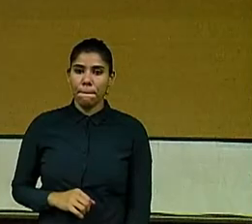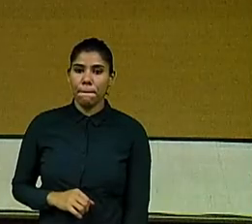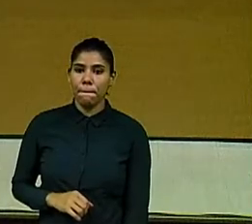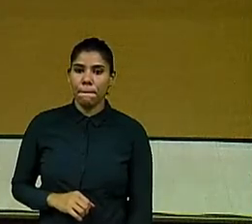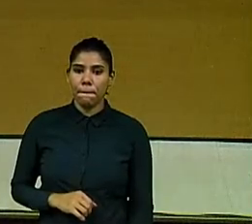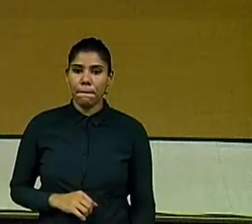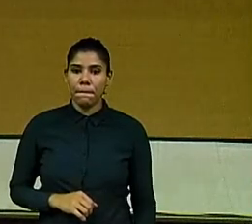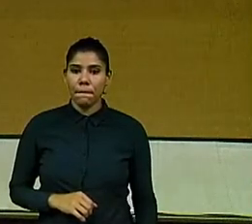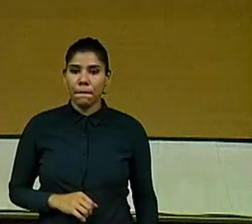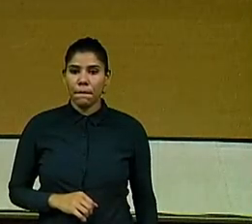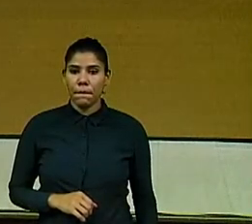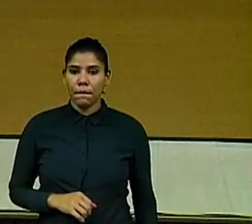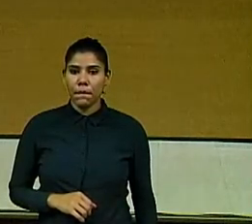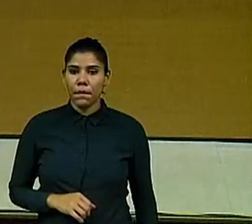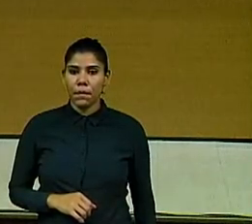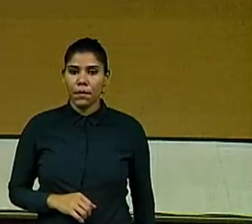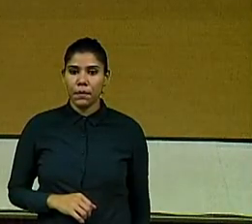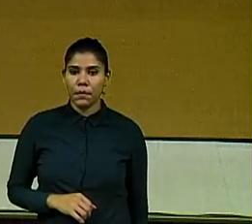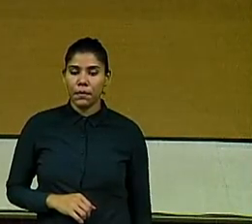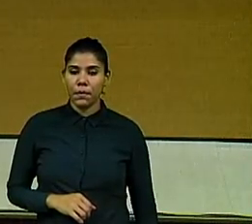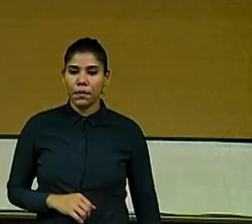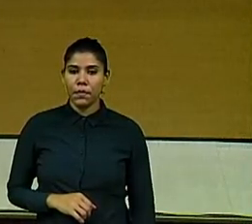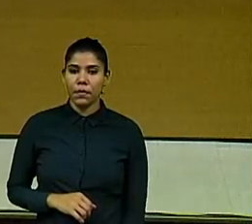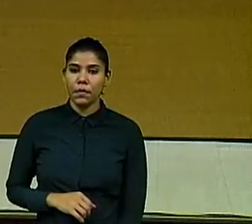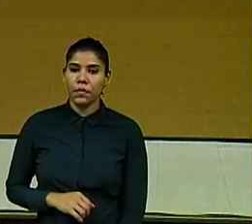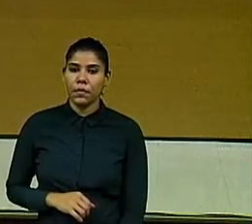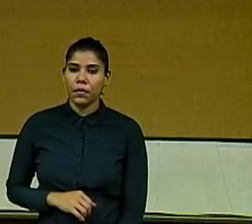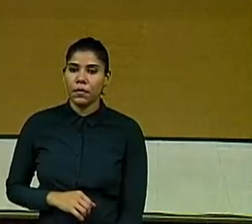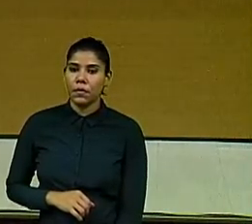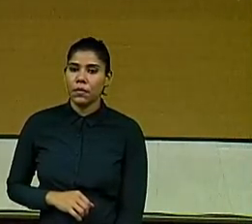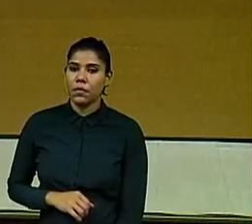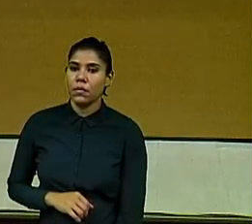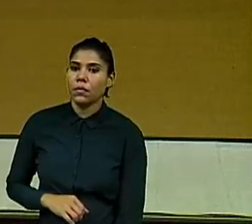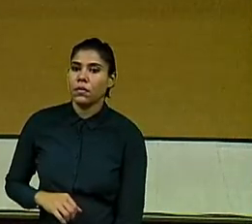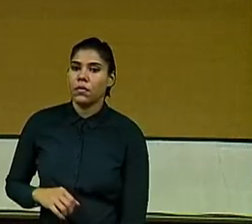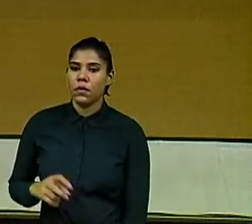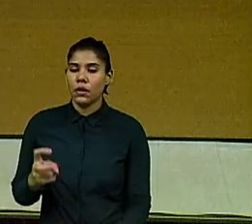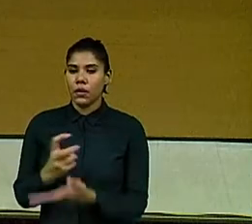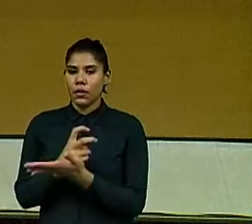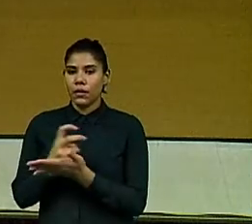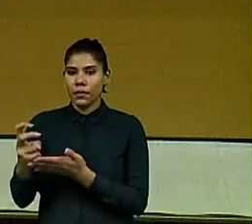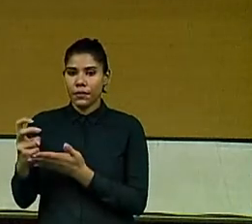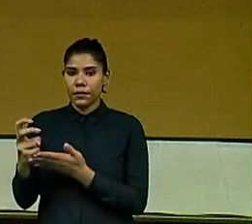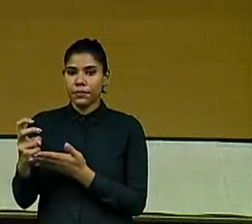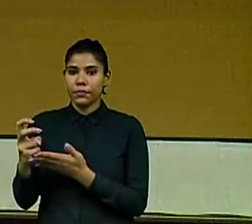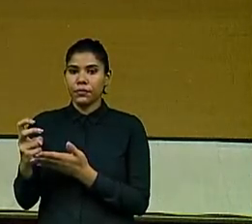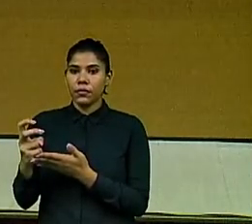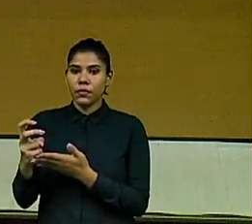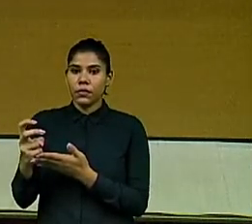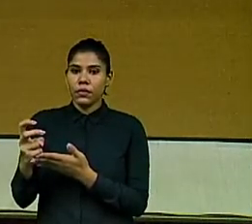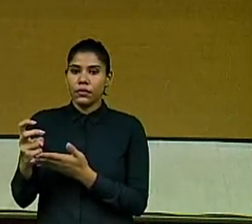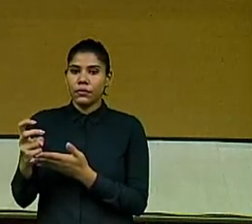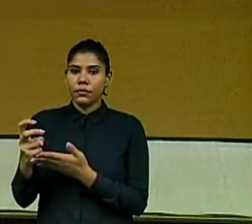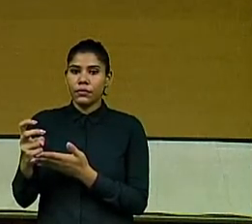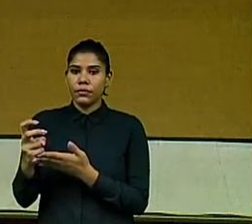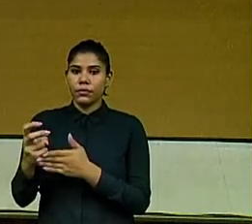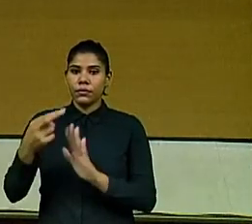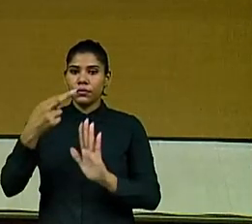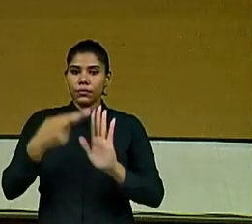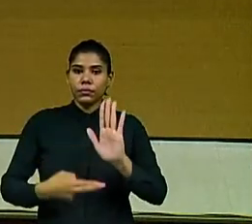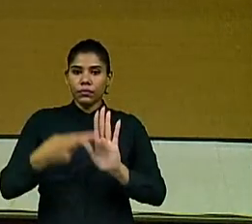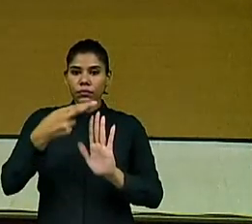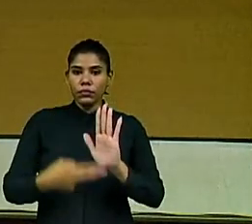chamadas pedaladas fiscais certo então ela foi intimada por algo que todo mundo fazia inclusive o relator do processo